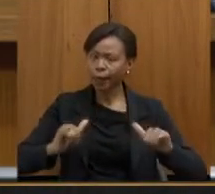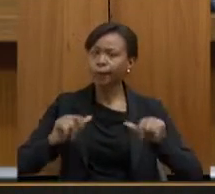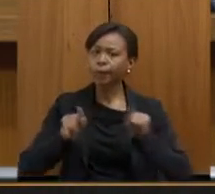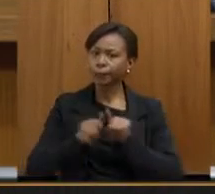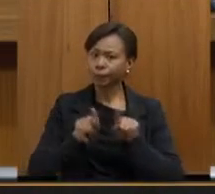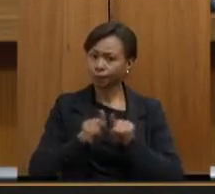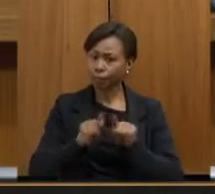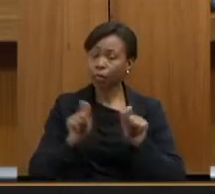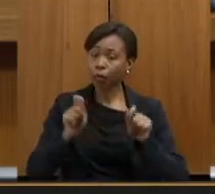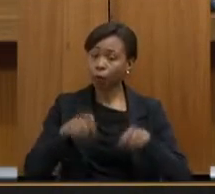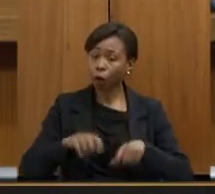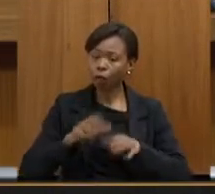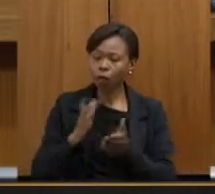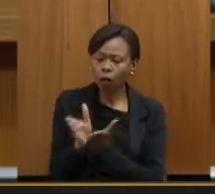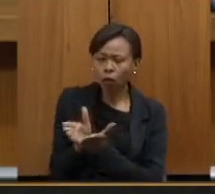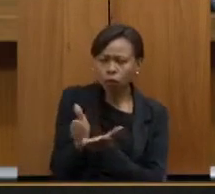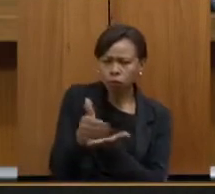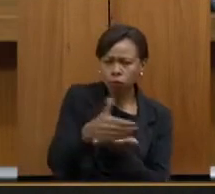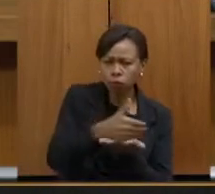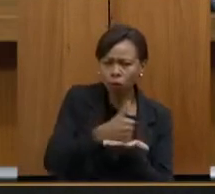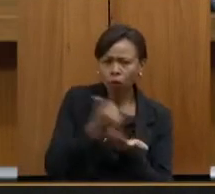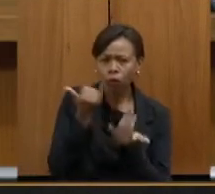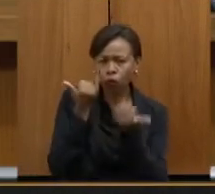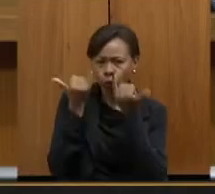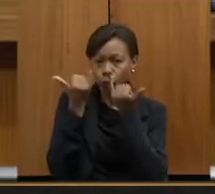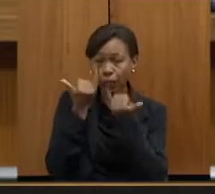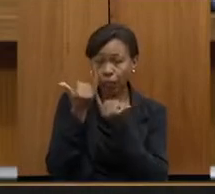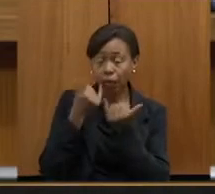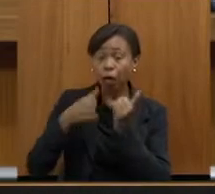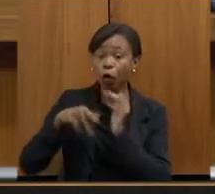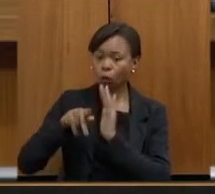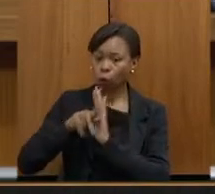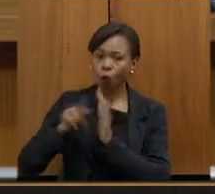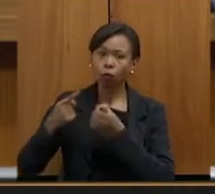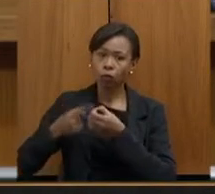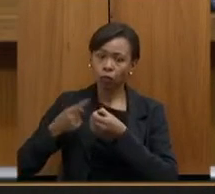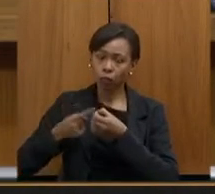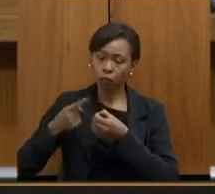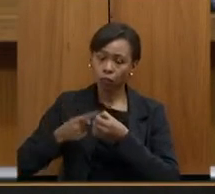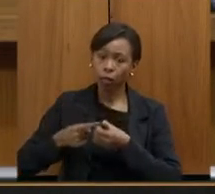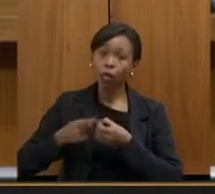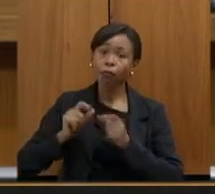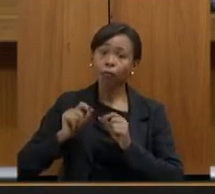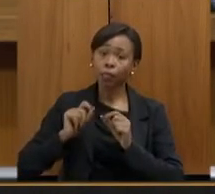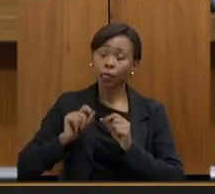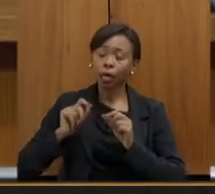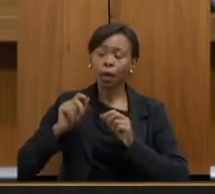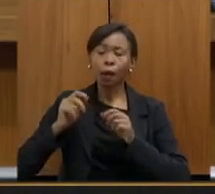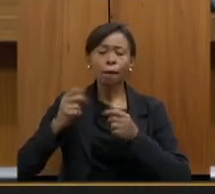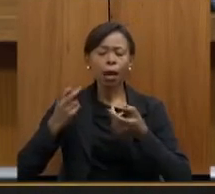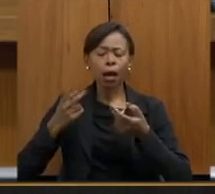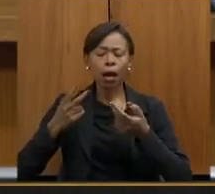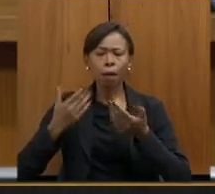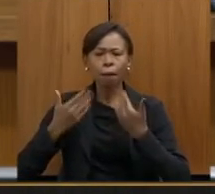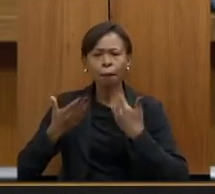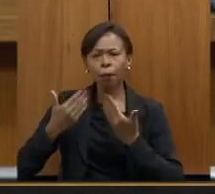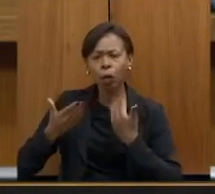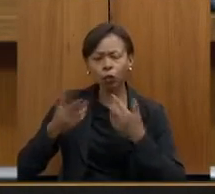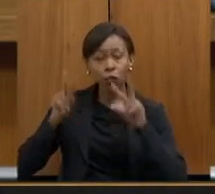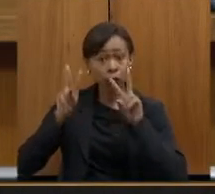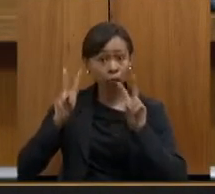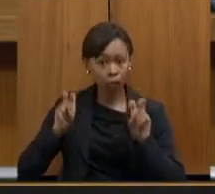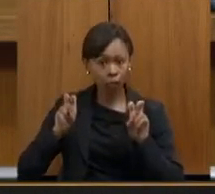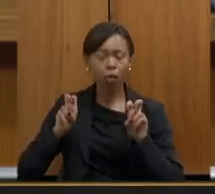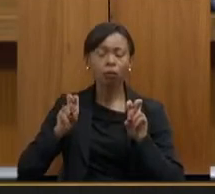elaborar um banco de dados metropolitano para tratar a temática em nível regional, essa promoção